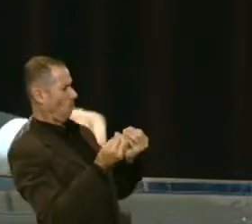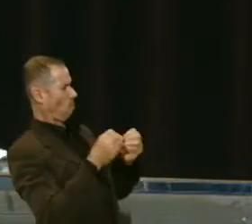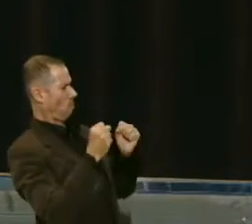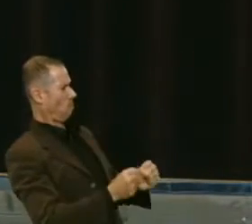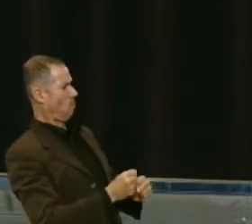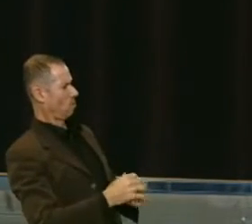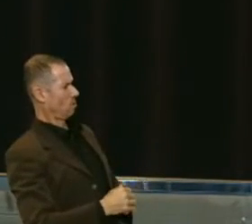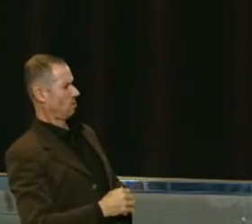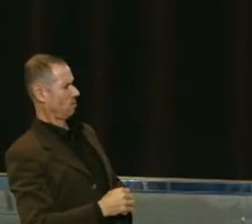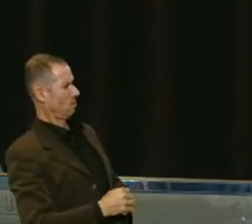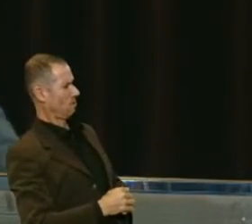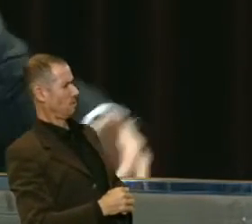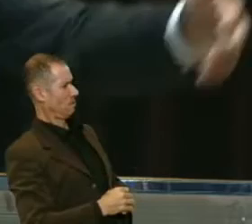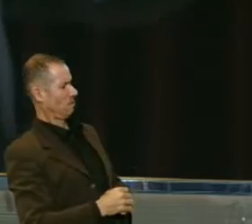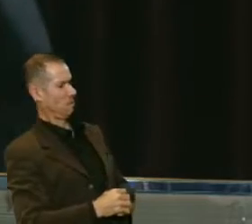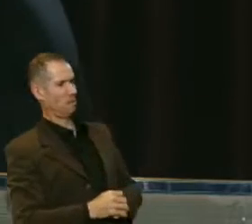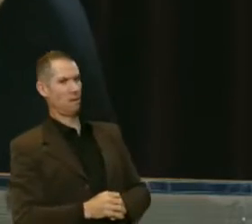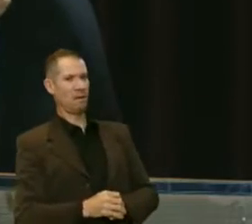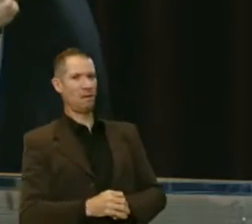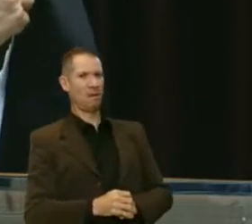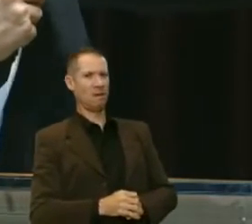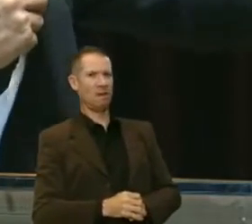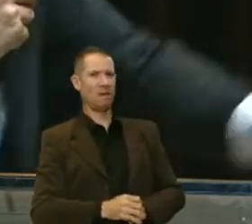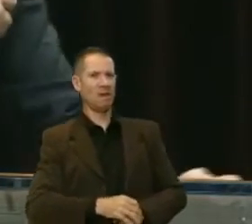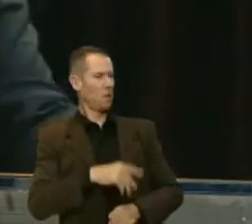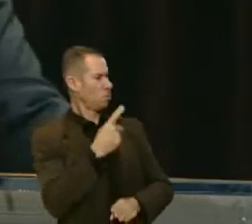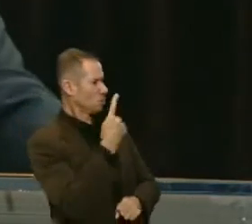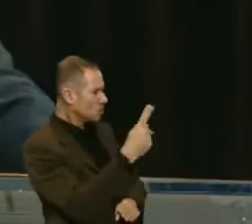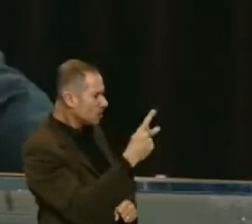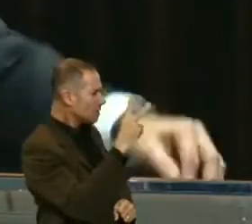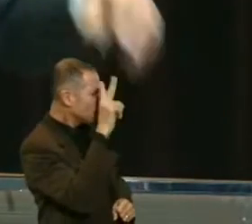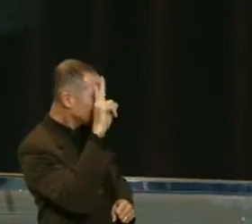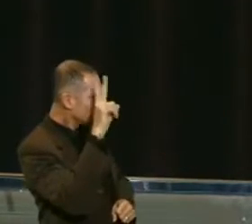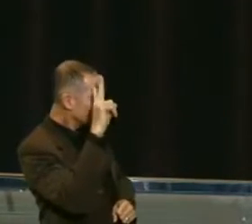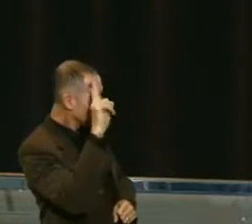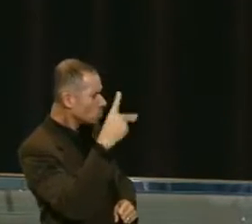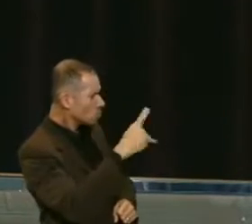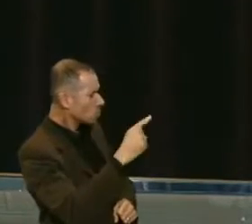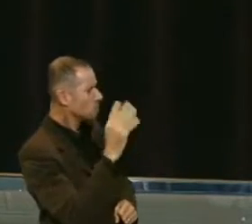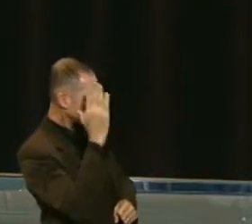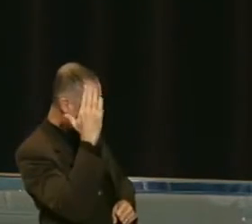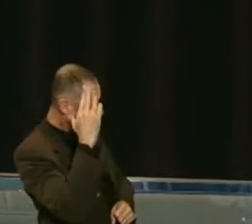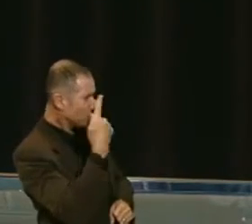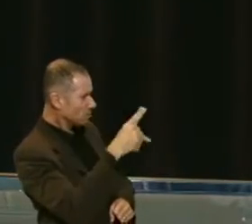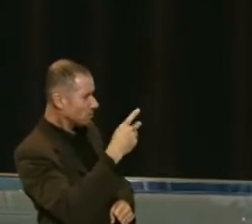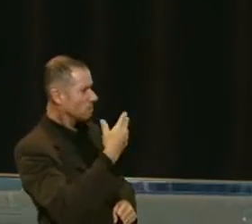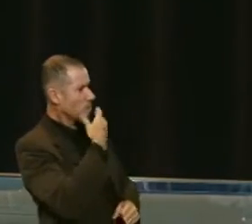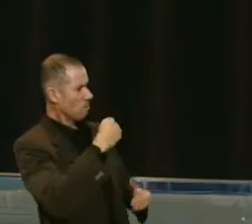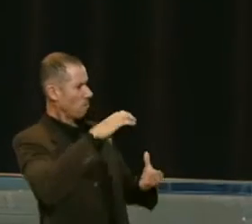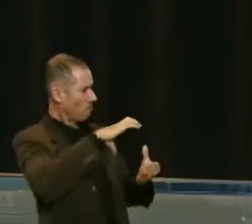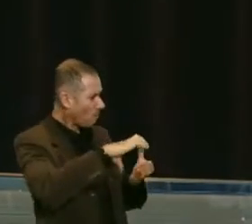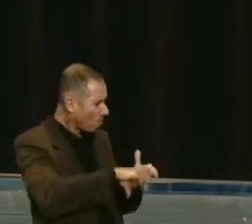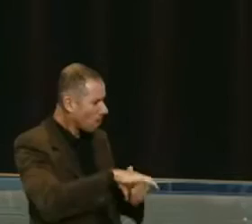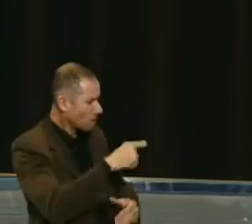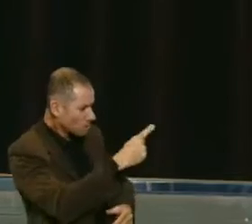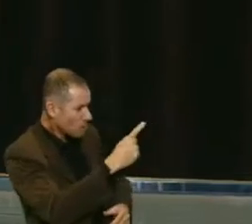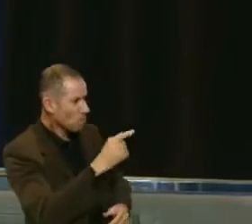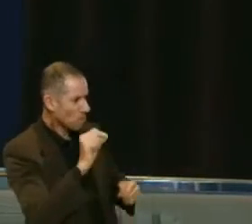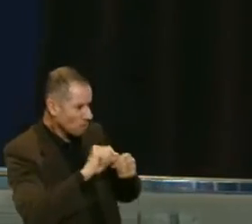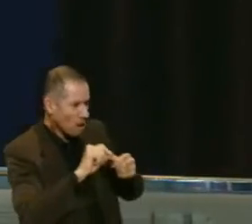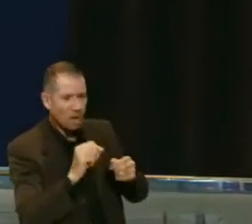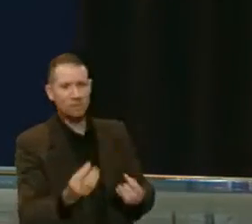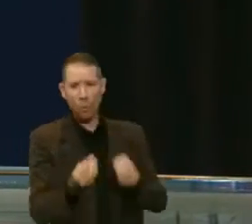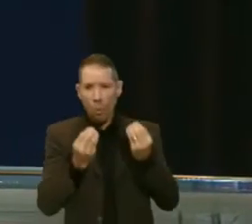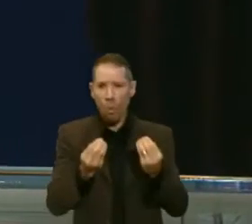pode? Eu sei das tuas histórias, eu sei do que o teu marido faz.